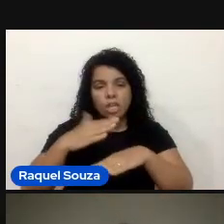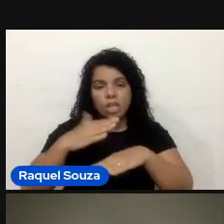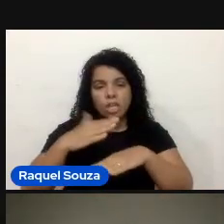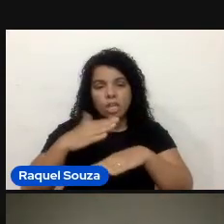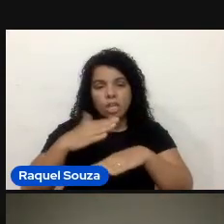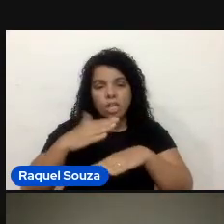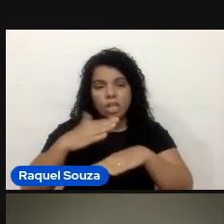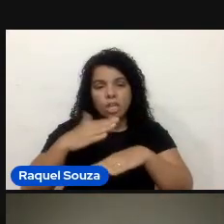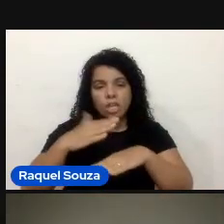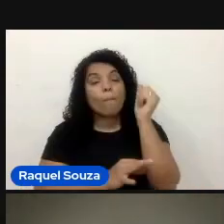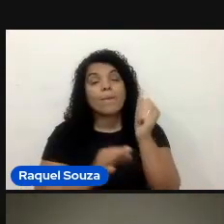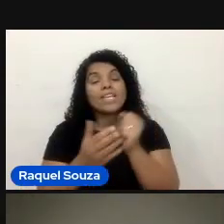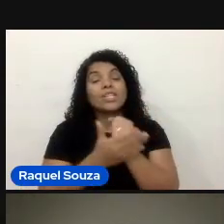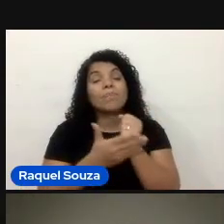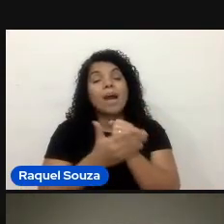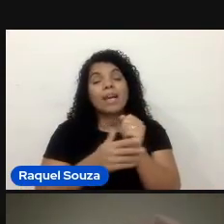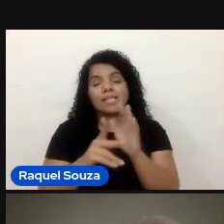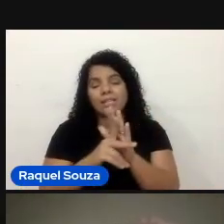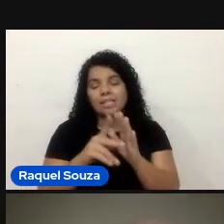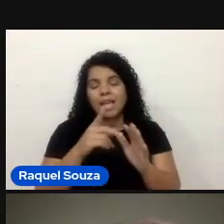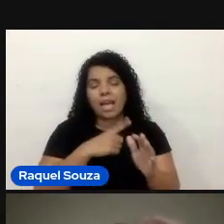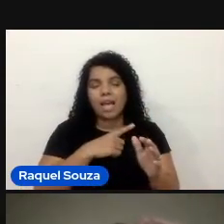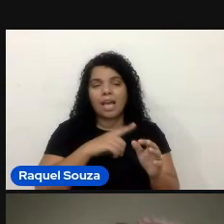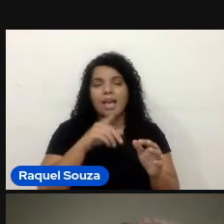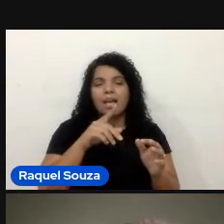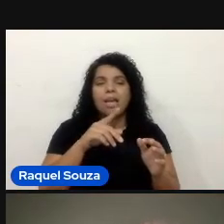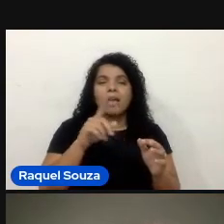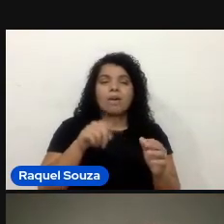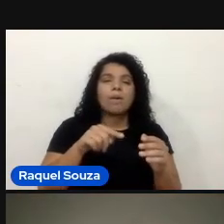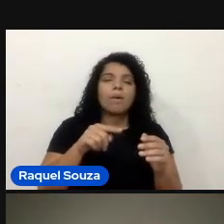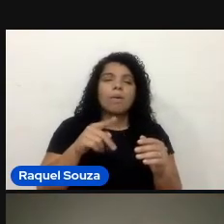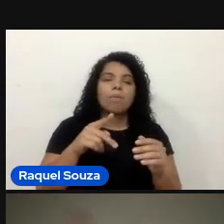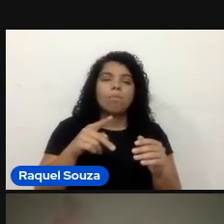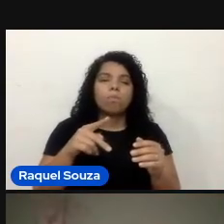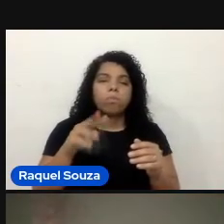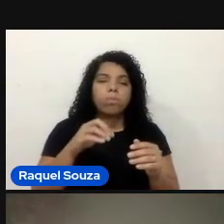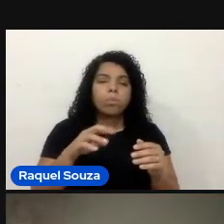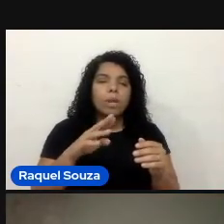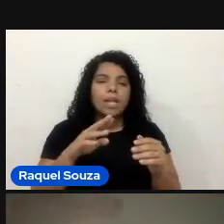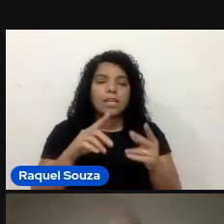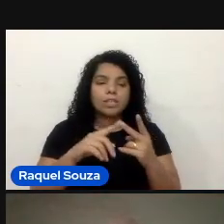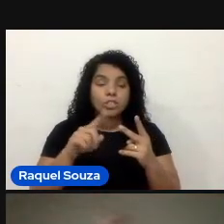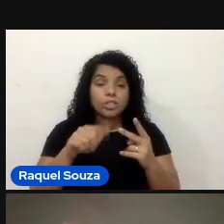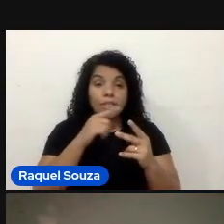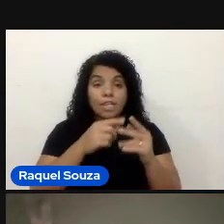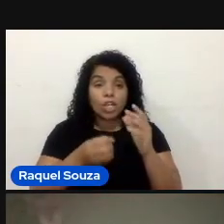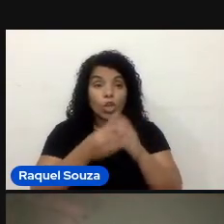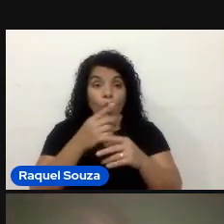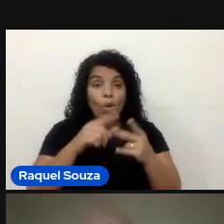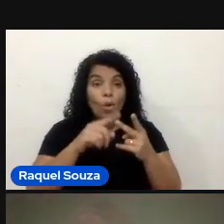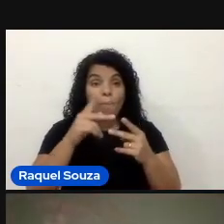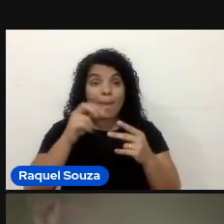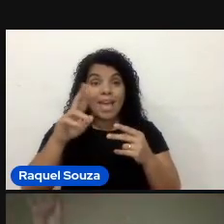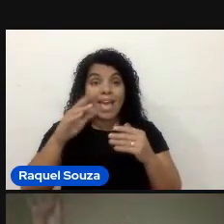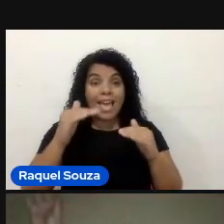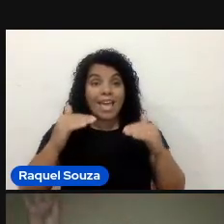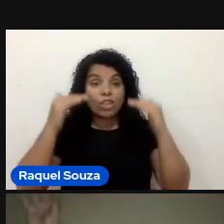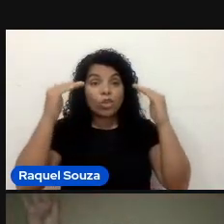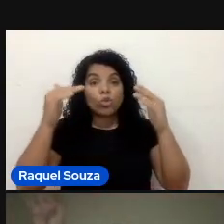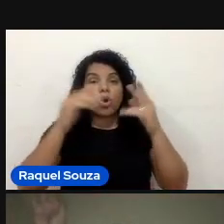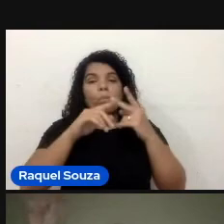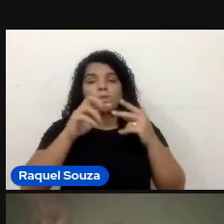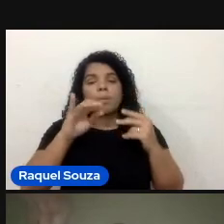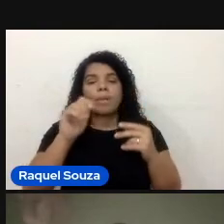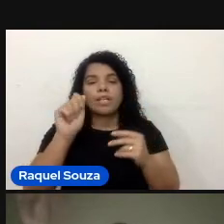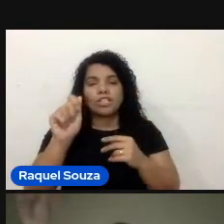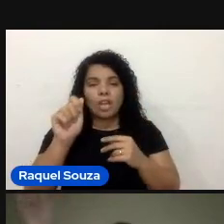tem a branch main, a main está no commit A. Você criou um PR no topo da branch A. Então,